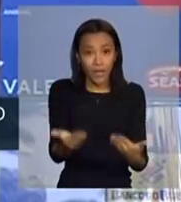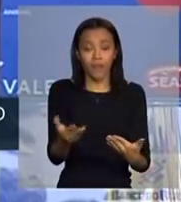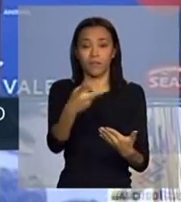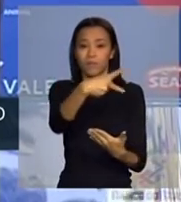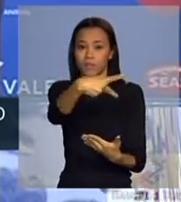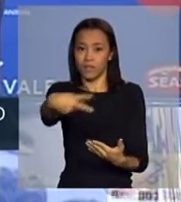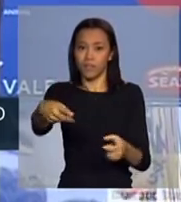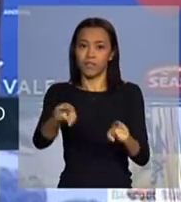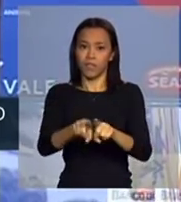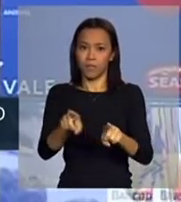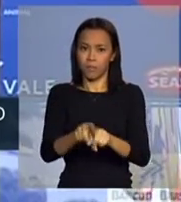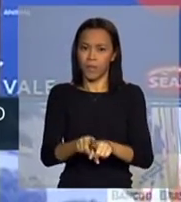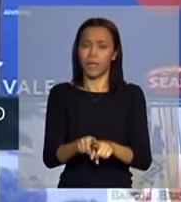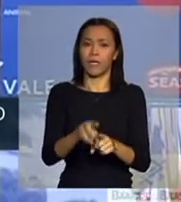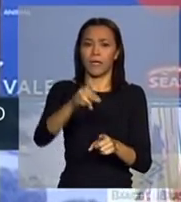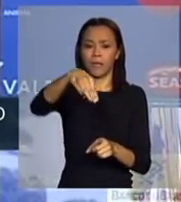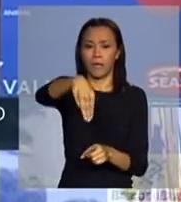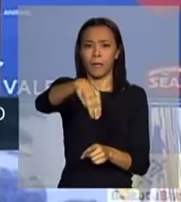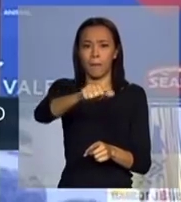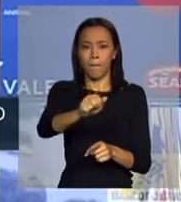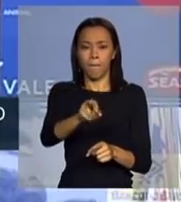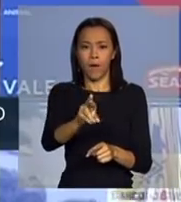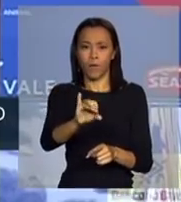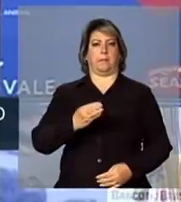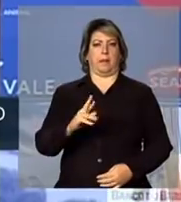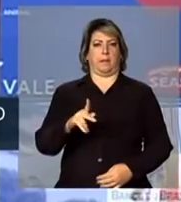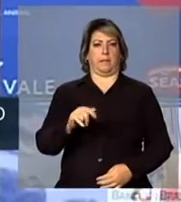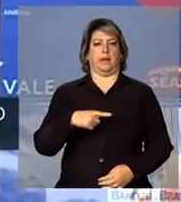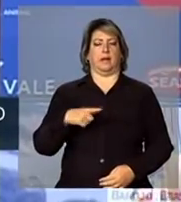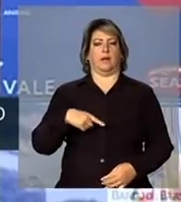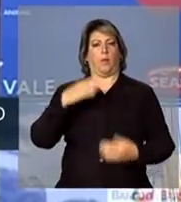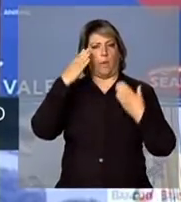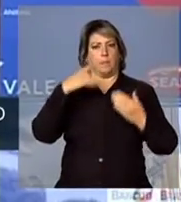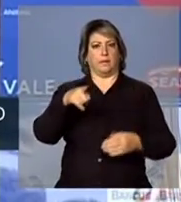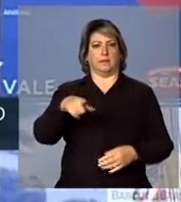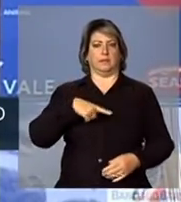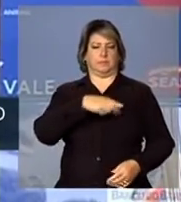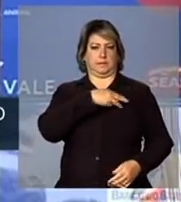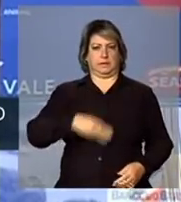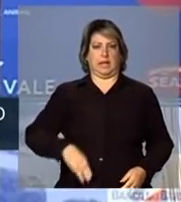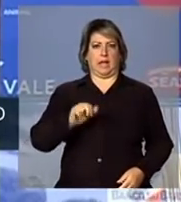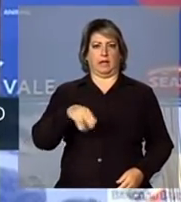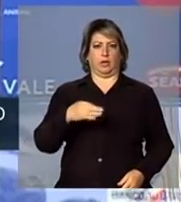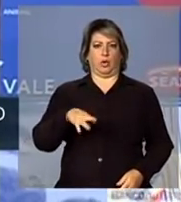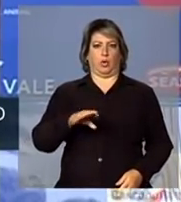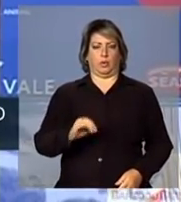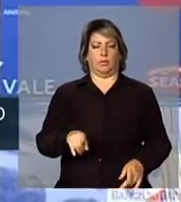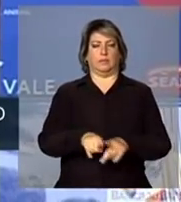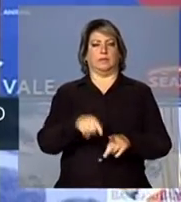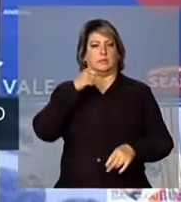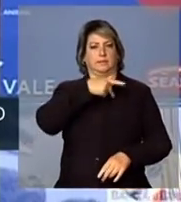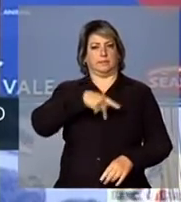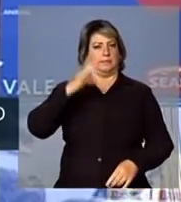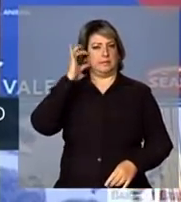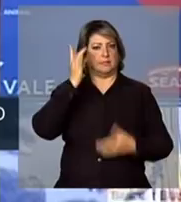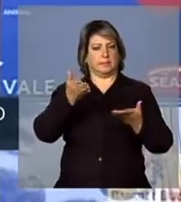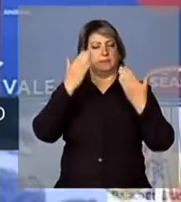Maurício, competente presidente da Embrapa. Obrigado, ministro Antônio Andrade. Obrigado, presidenta